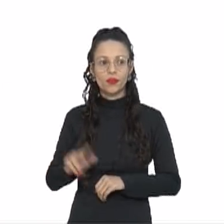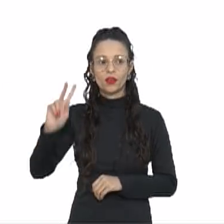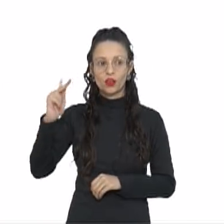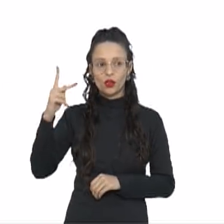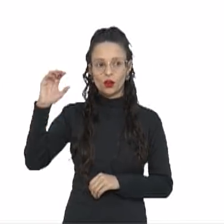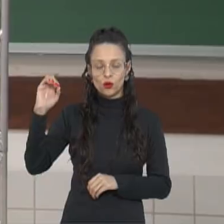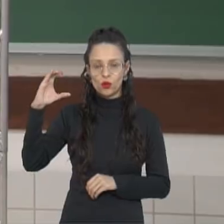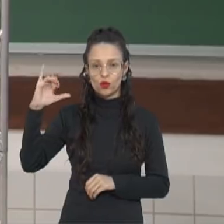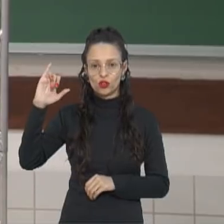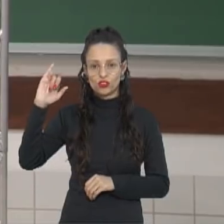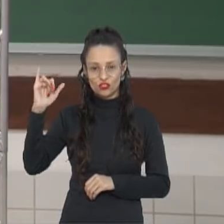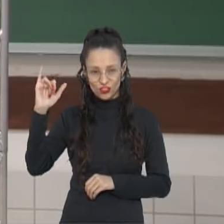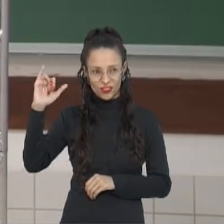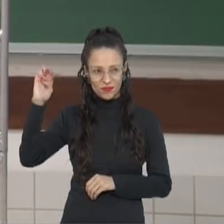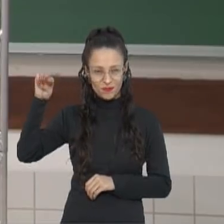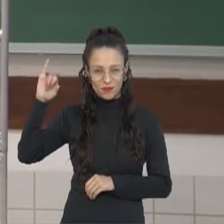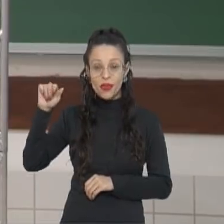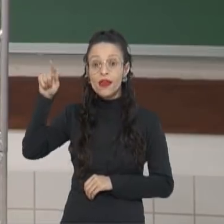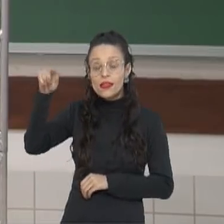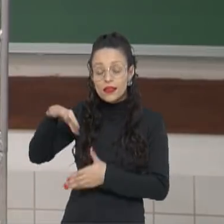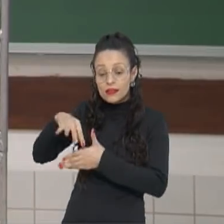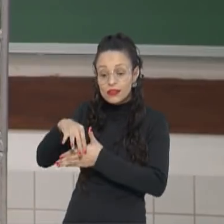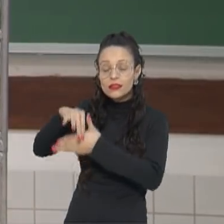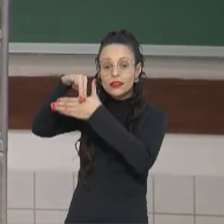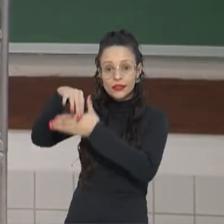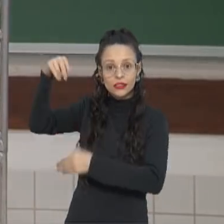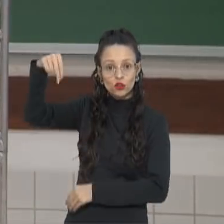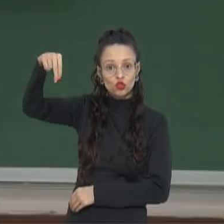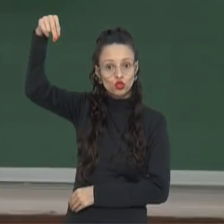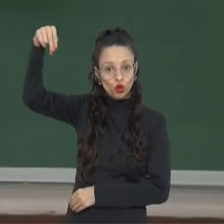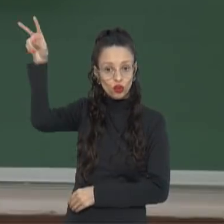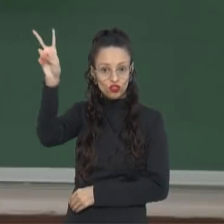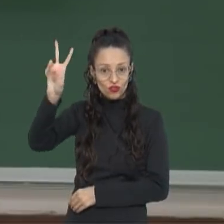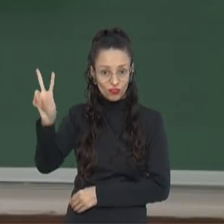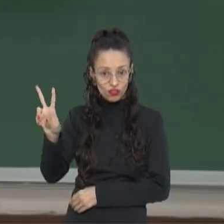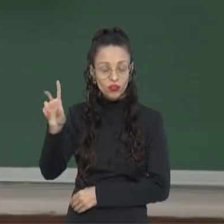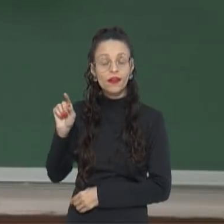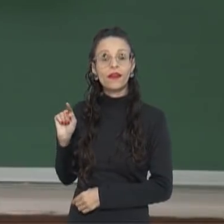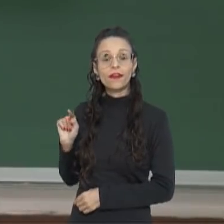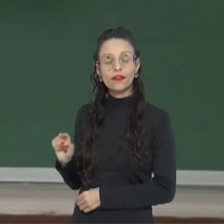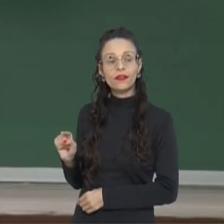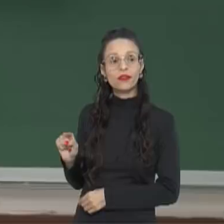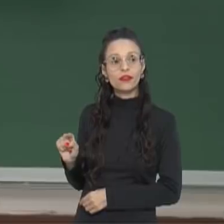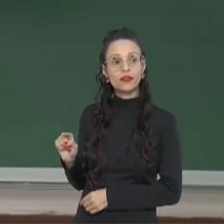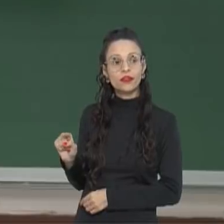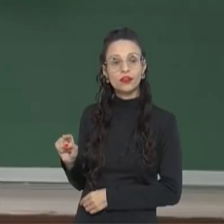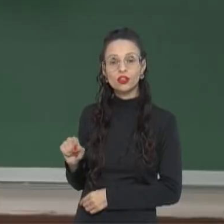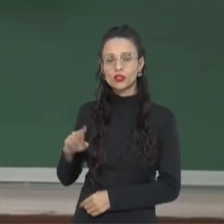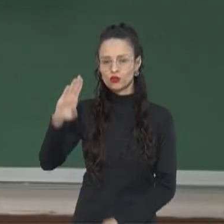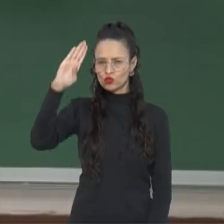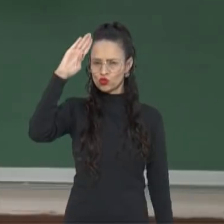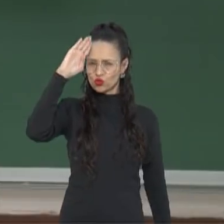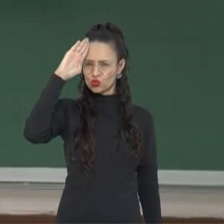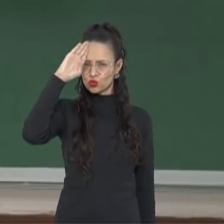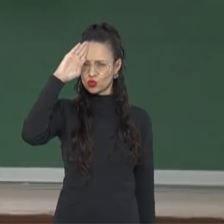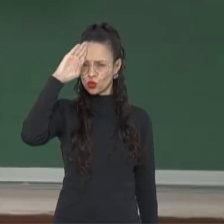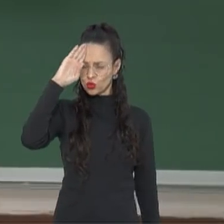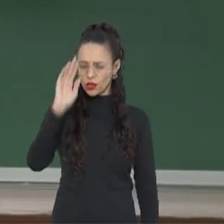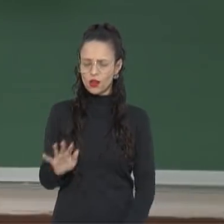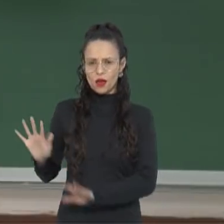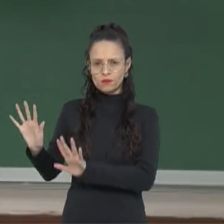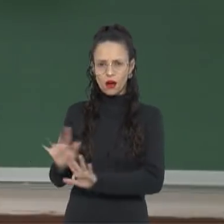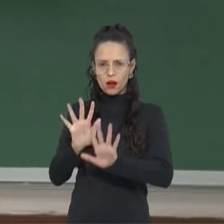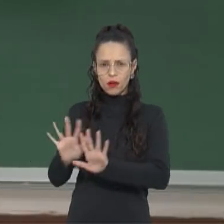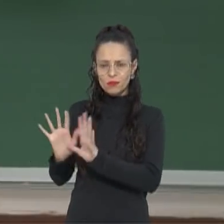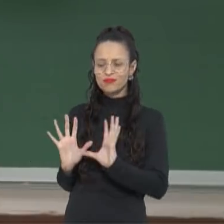do Vietnã do Norte, socialista. E ao seu lado direito, imagens de soldados vietcongues